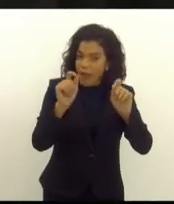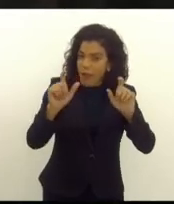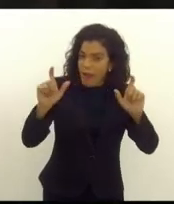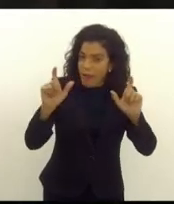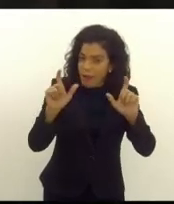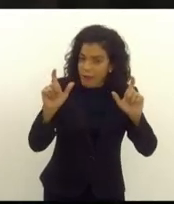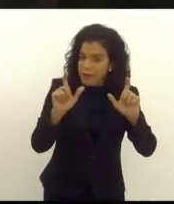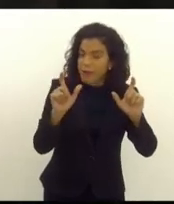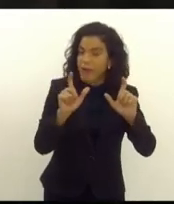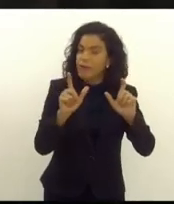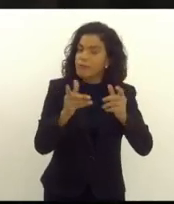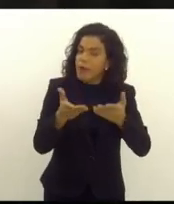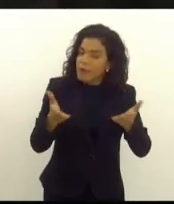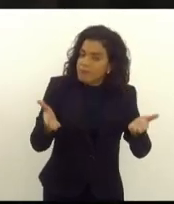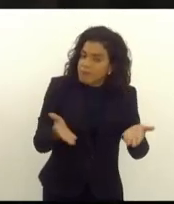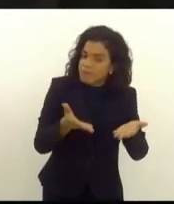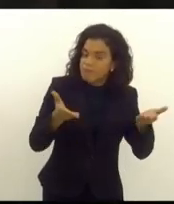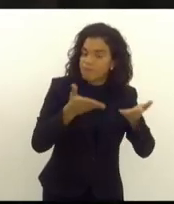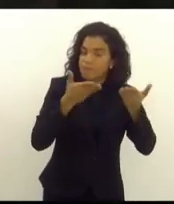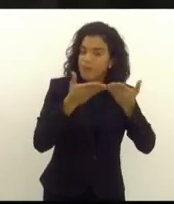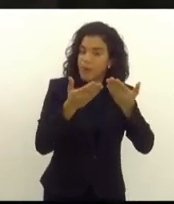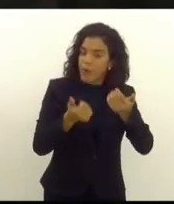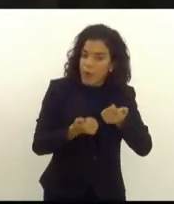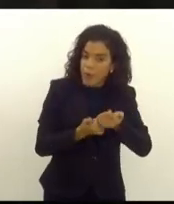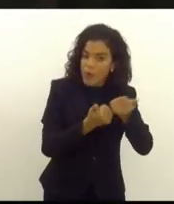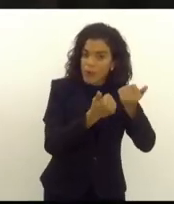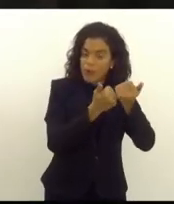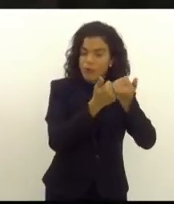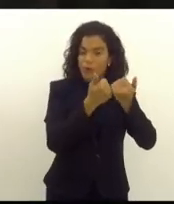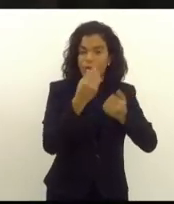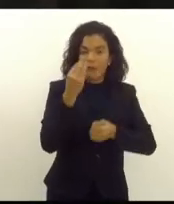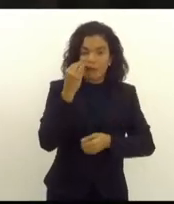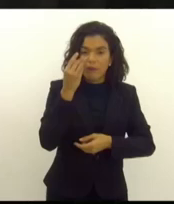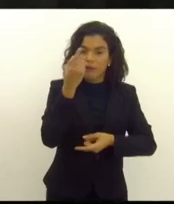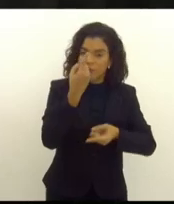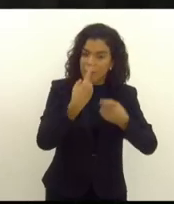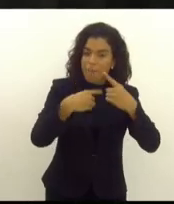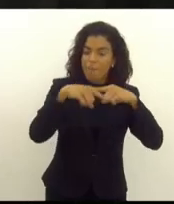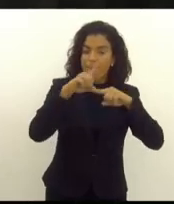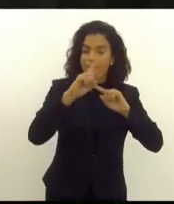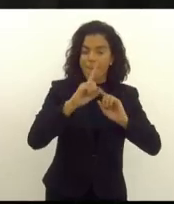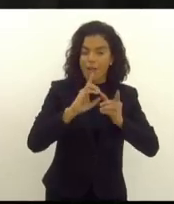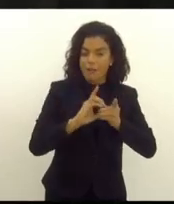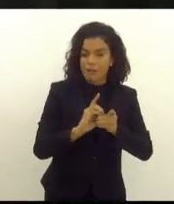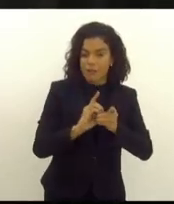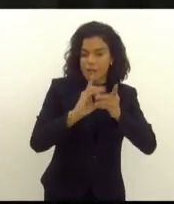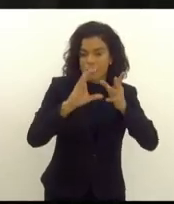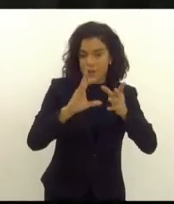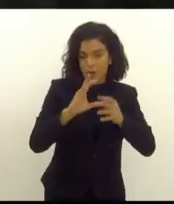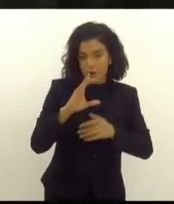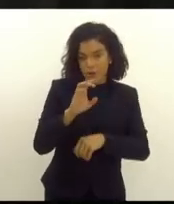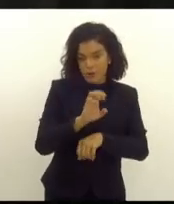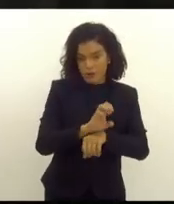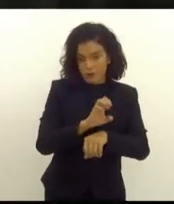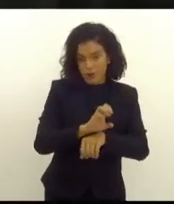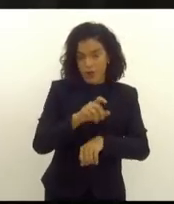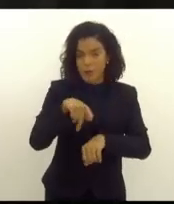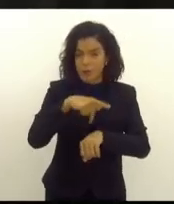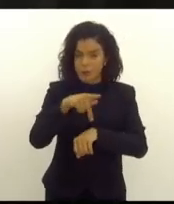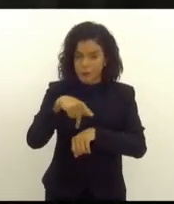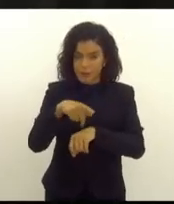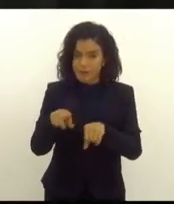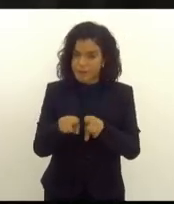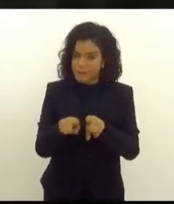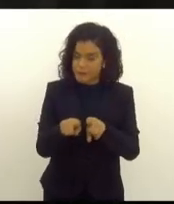atento para contribuir com esse processo de reconstrução democrática do nosso país do nosso estado e principalmente